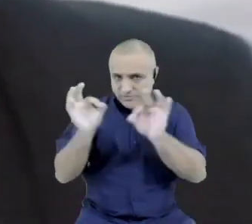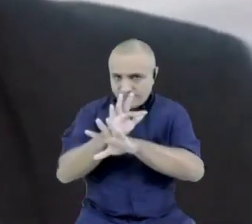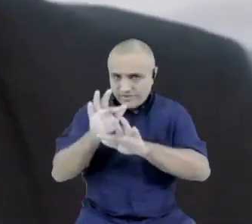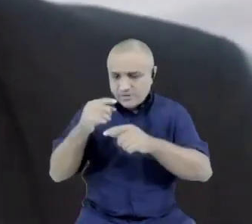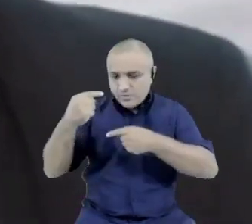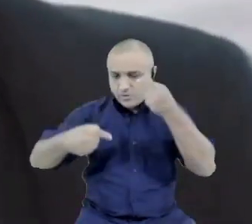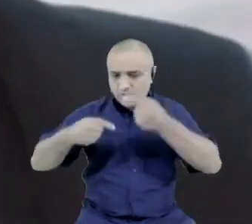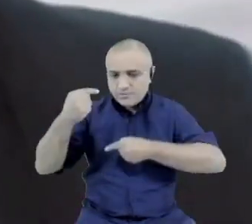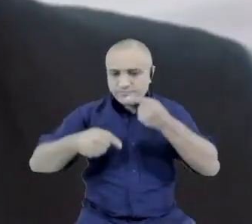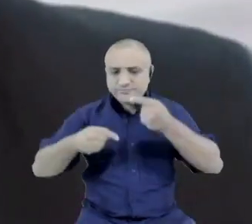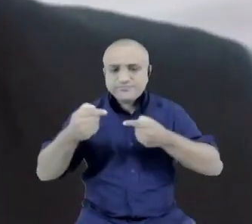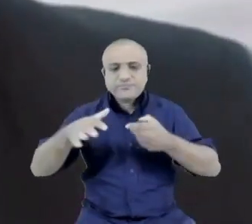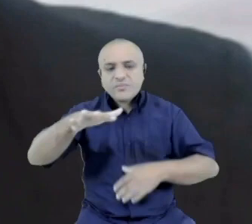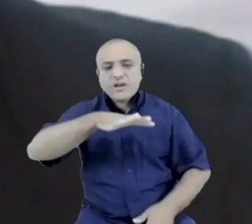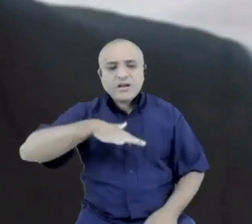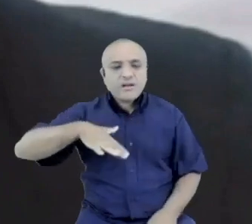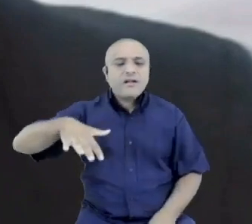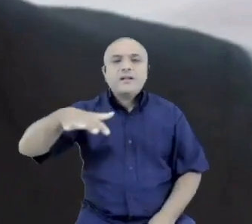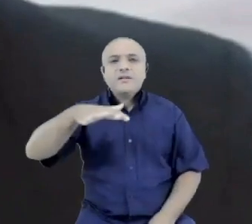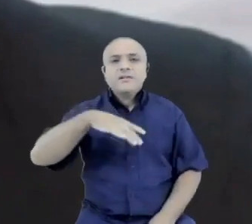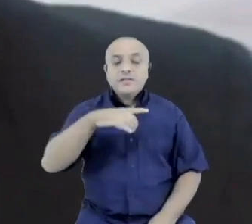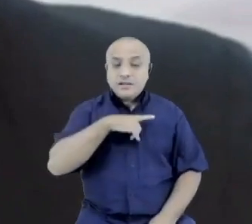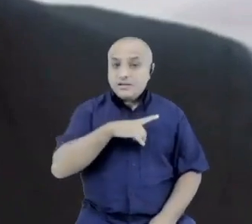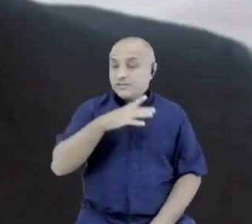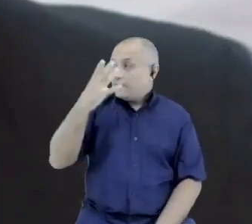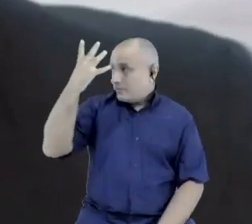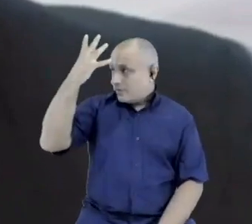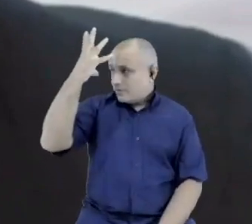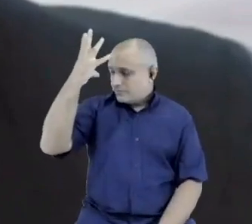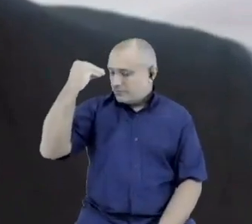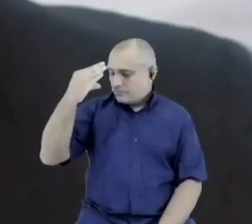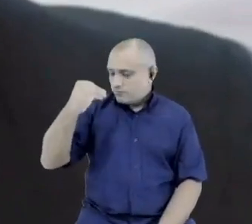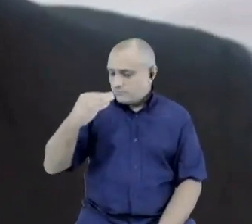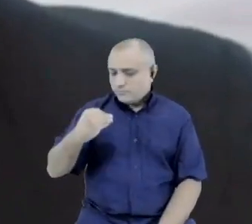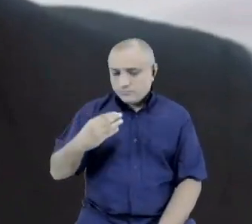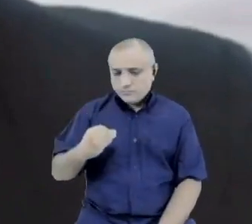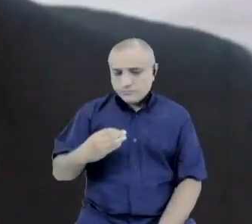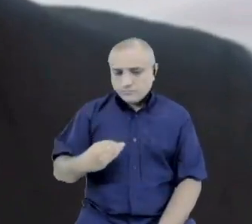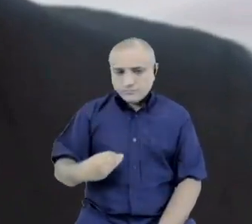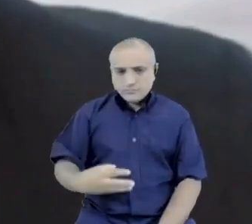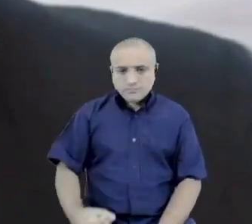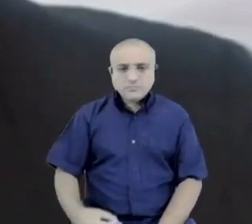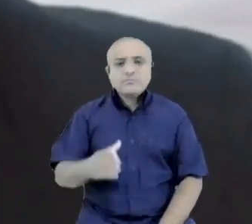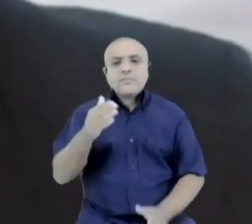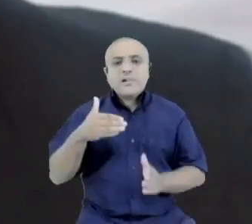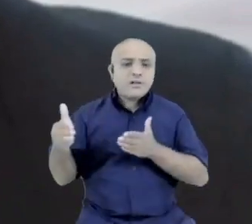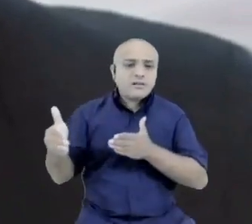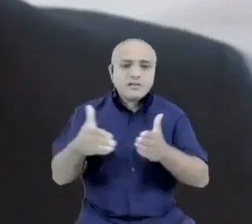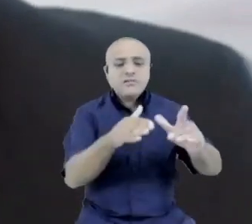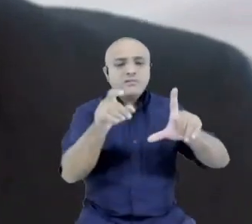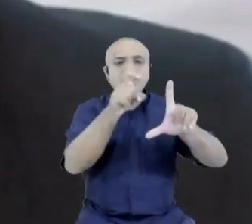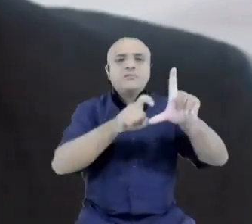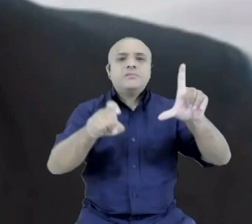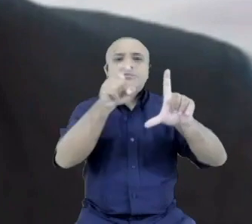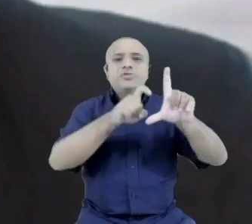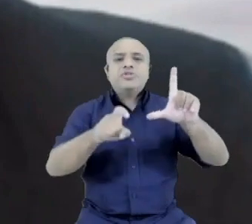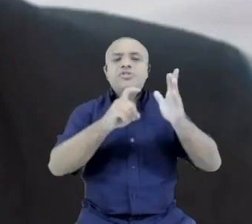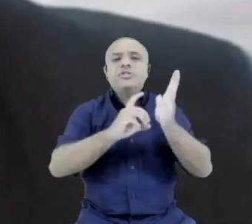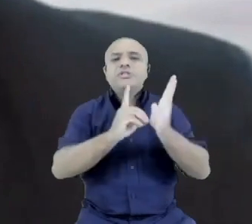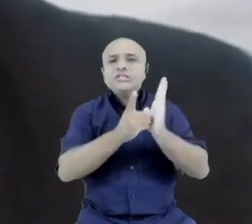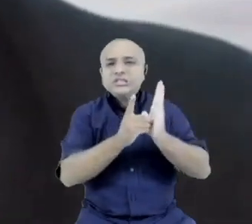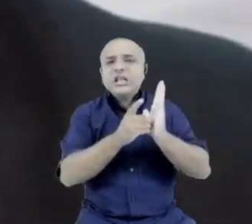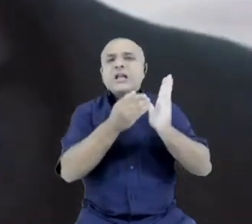em relação, né, à radiologia, né, que já está aí, né, nesse caminho da digitalização há aproximadamente uma